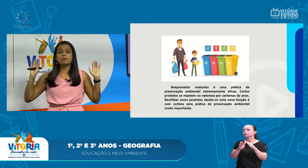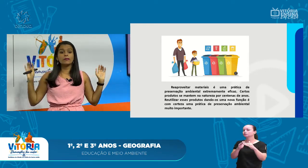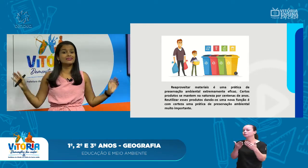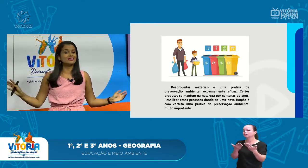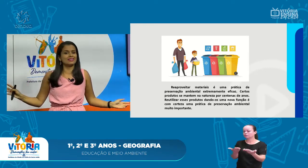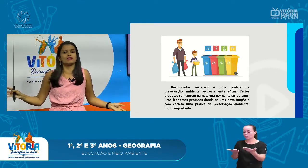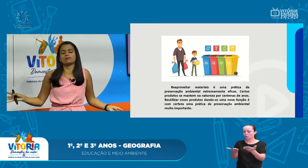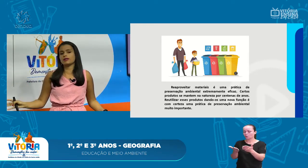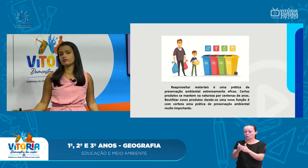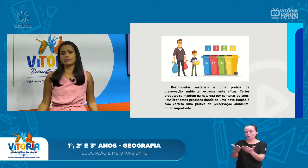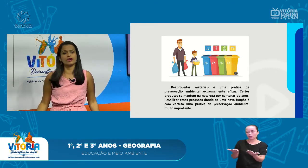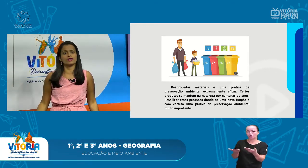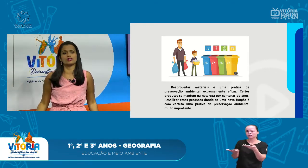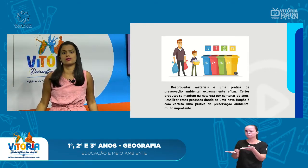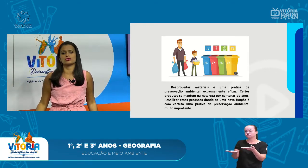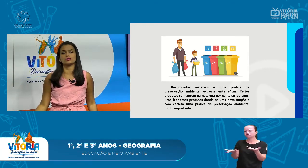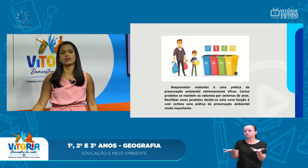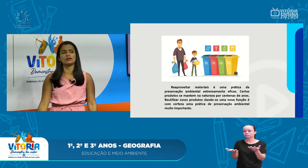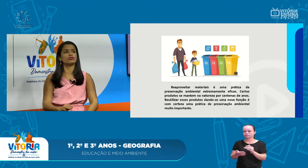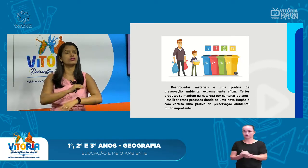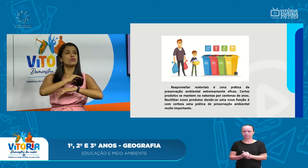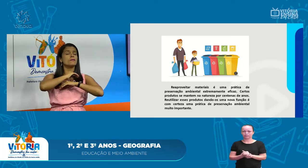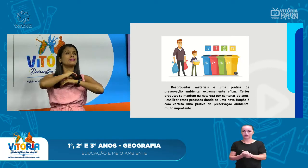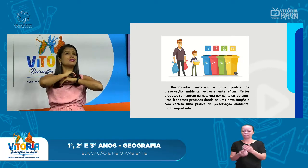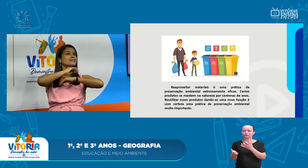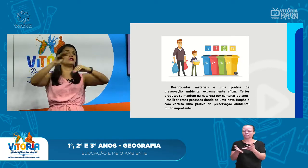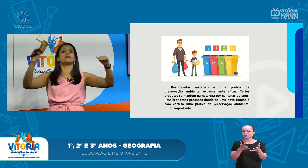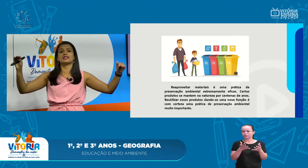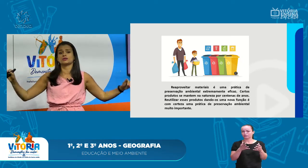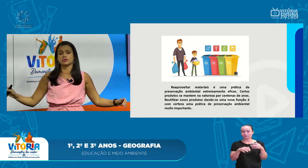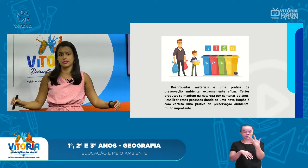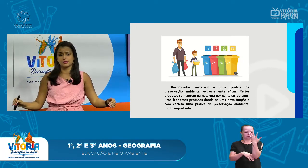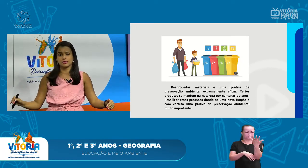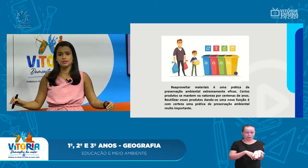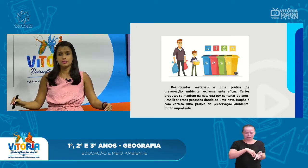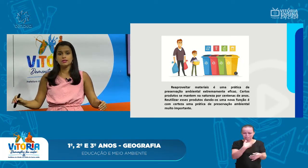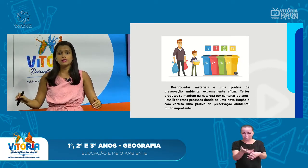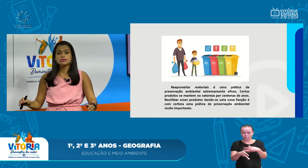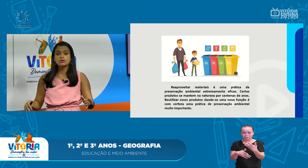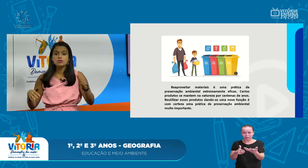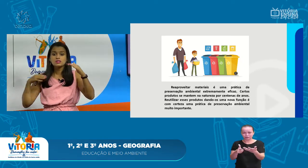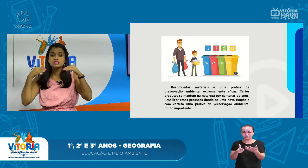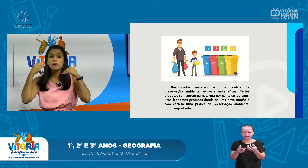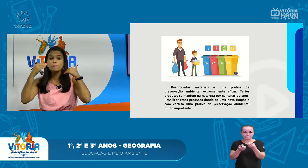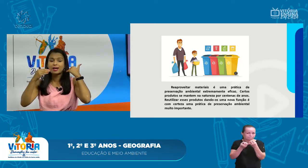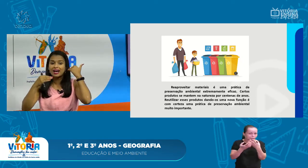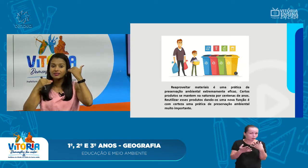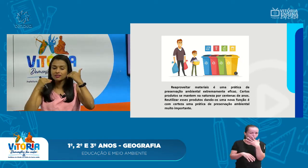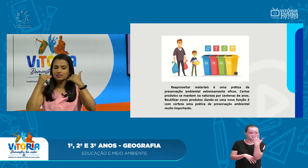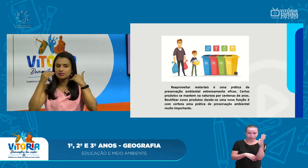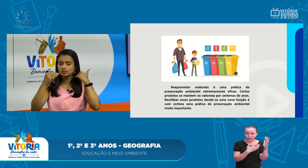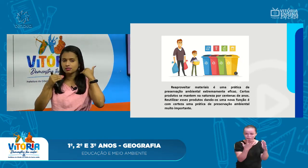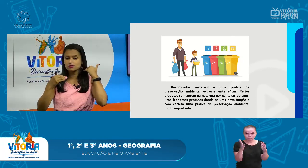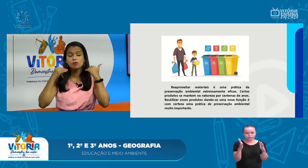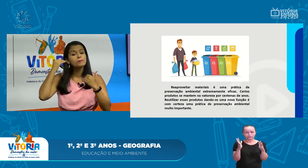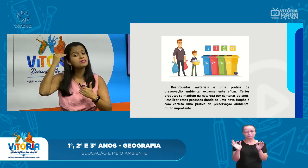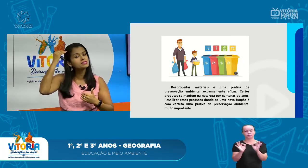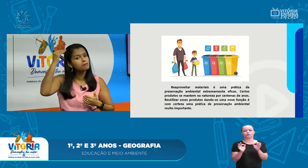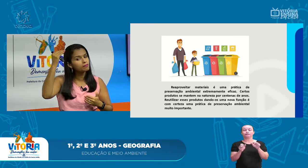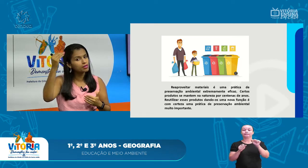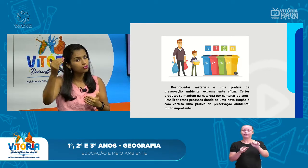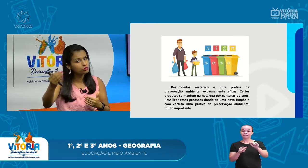fazer um bem danado para a floresta amazônica, eu vou fazer um bem danado para a natureza. Então, são práticas assim,